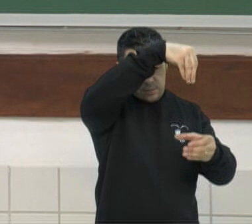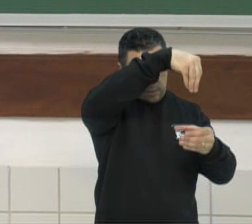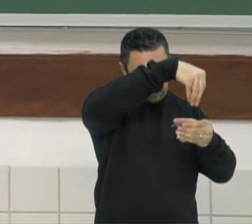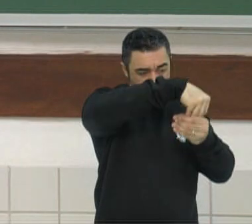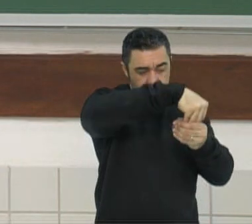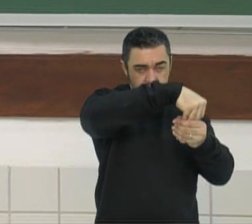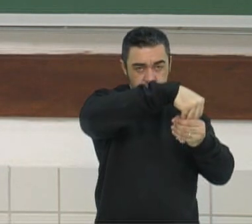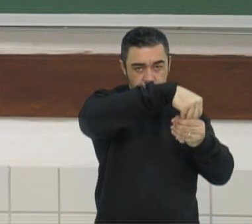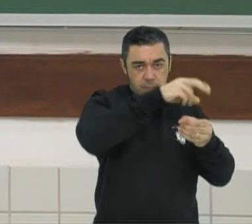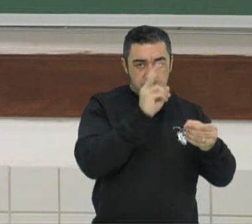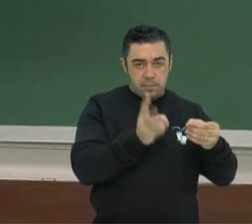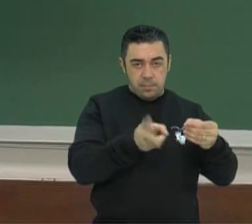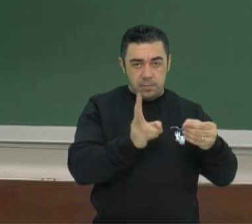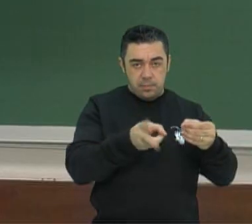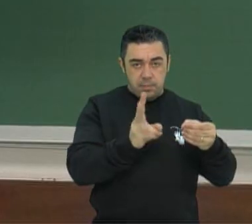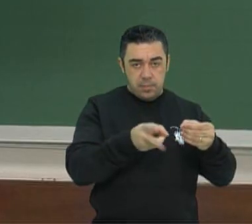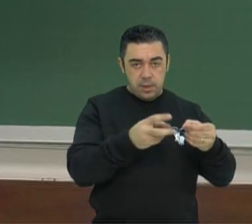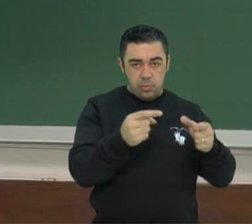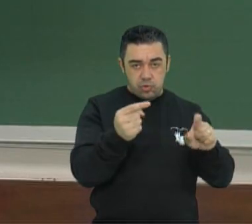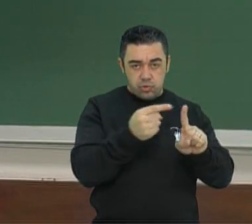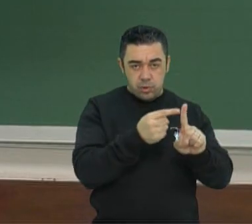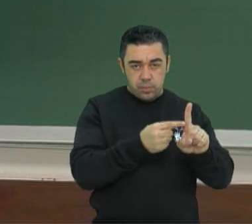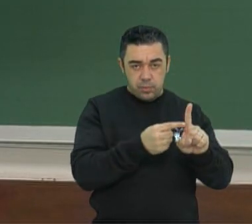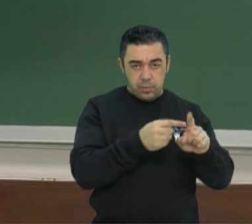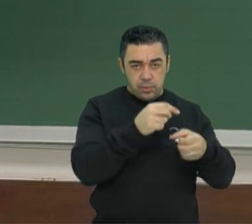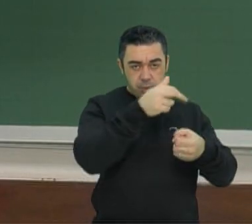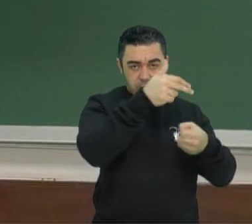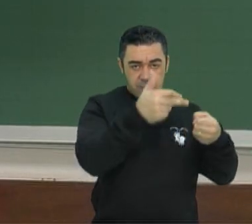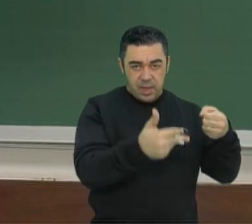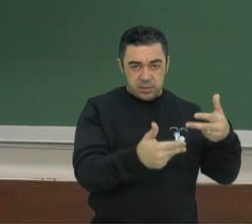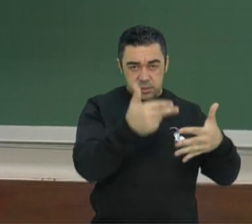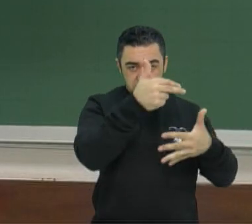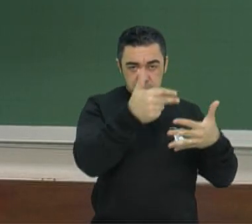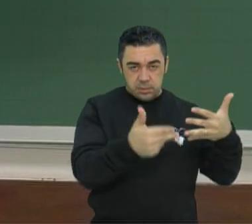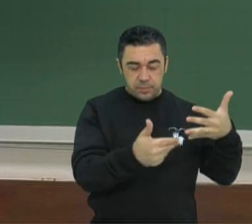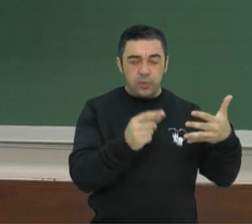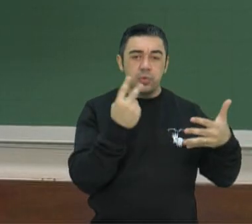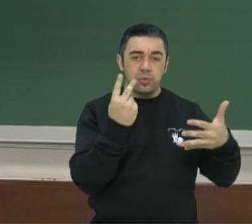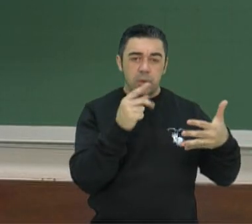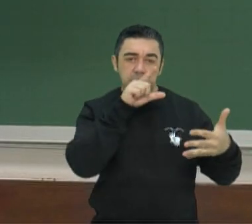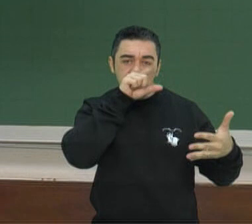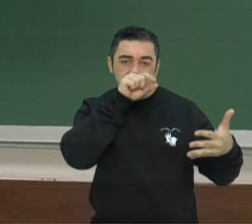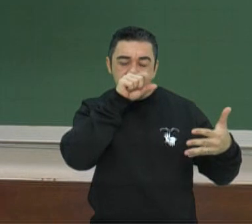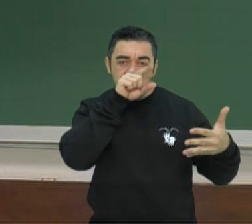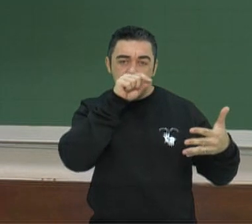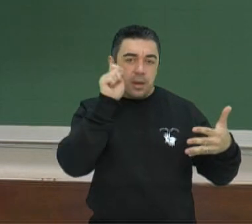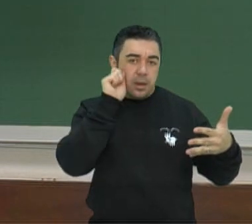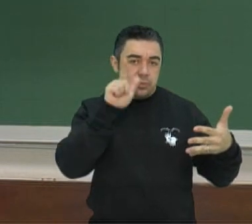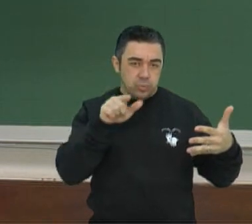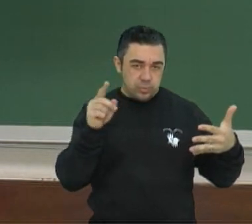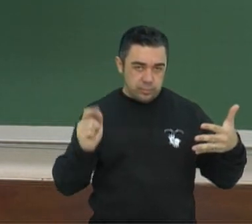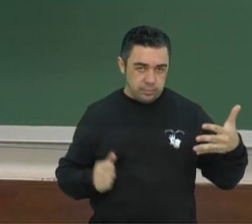mesma espécie, olha só, relação ecológica dentro de uma mesma espécie, duas ararinhas azuis bem bonitinhas aqui.